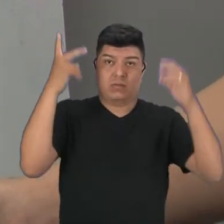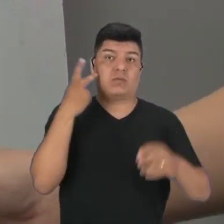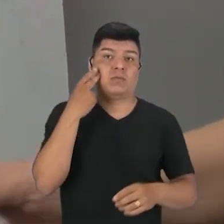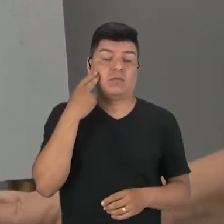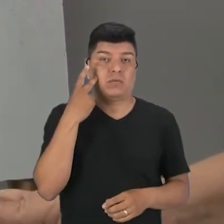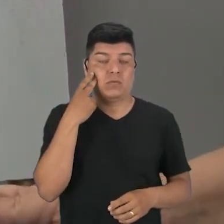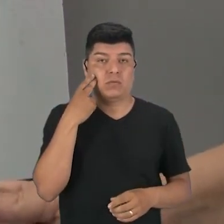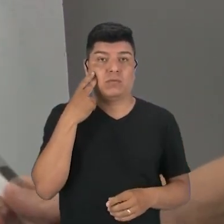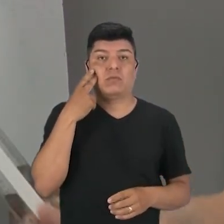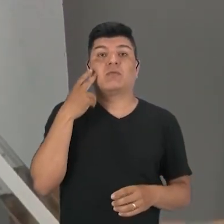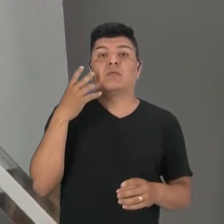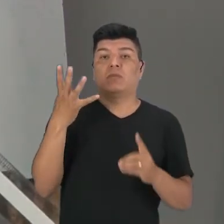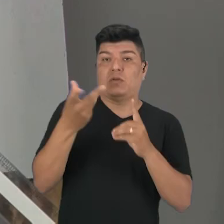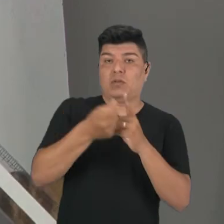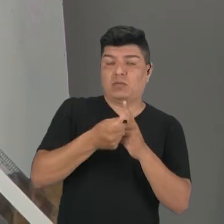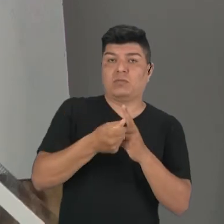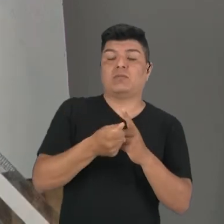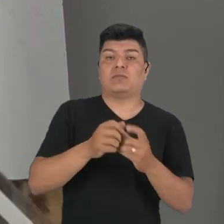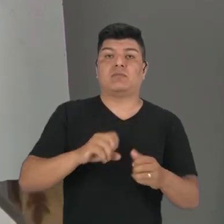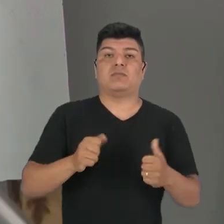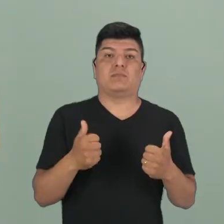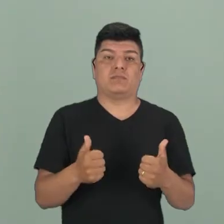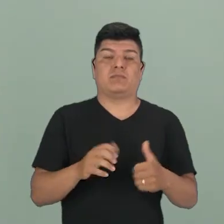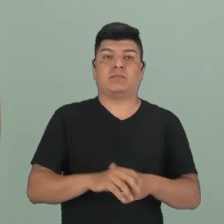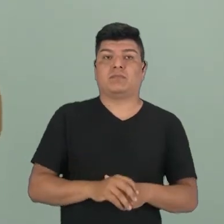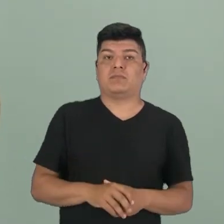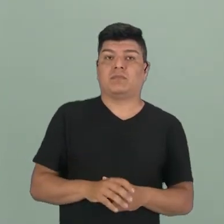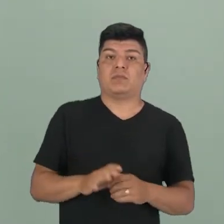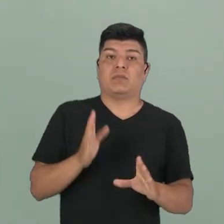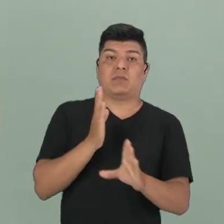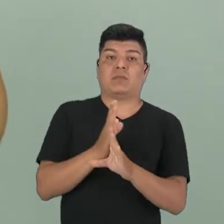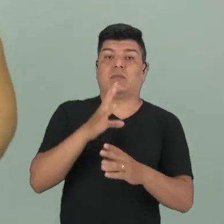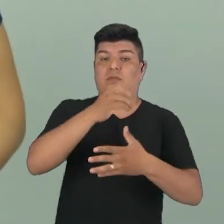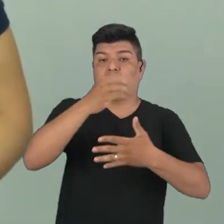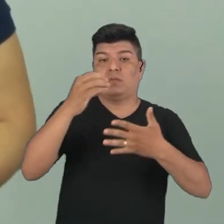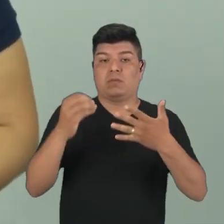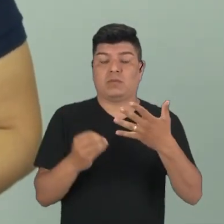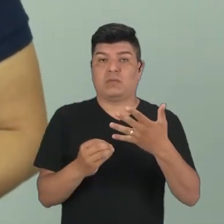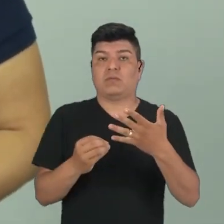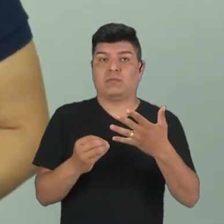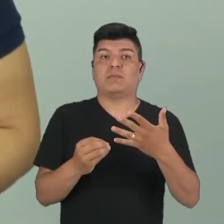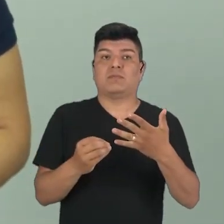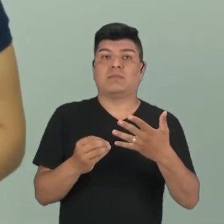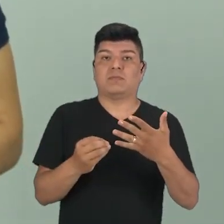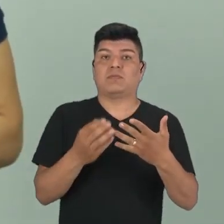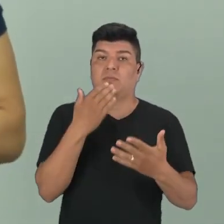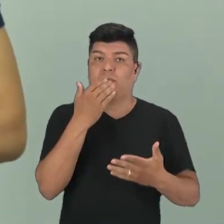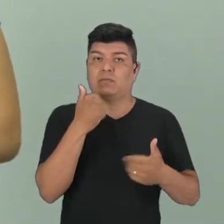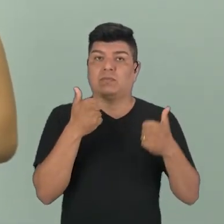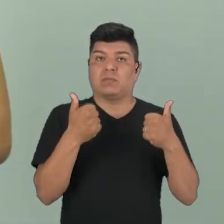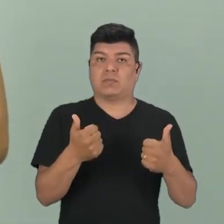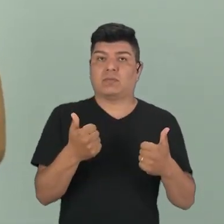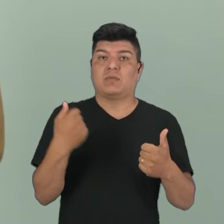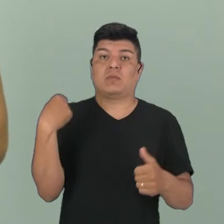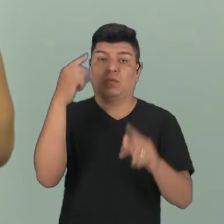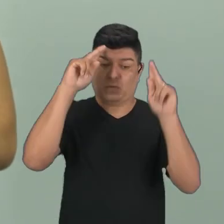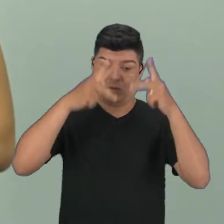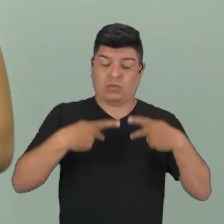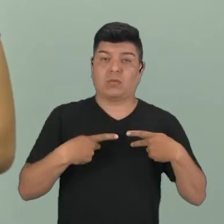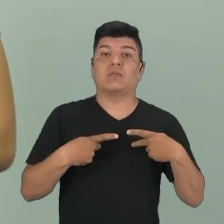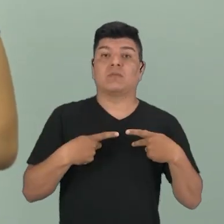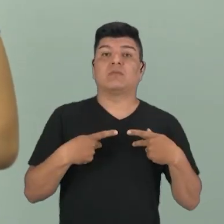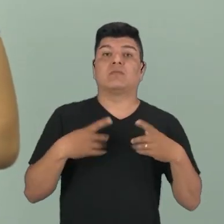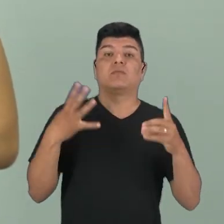ficam classificados assim carnívoros herbívoros e onívoros este acordo com a cadeia alimentar esses consumidores Nós seres